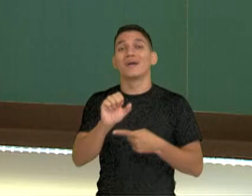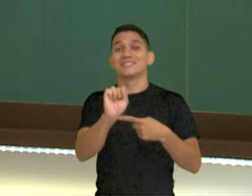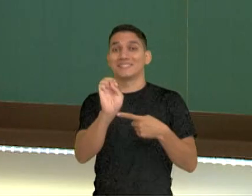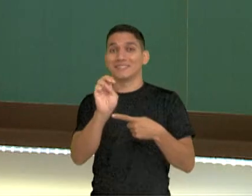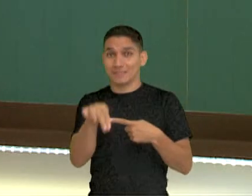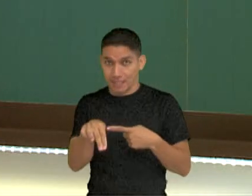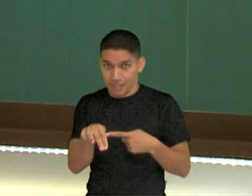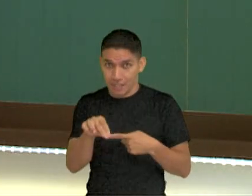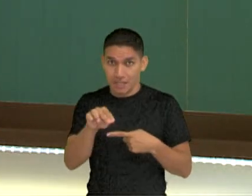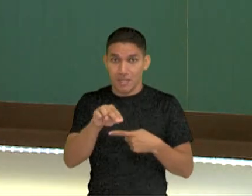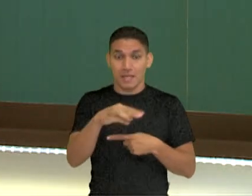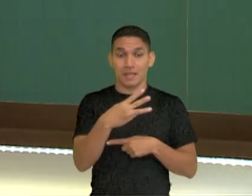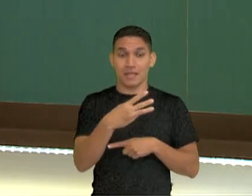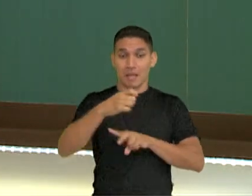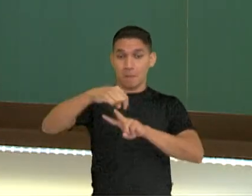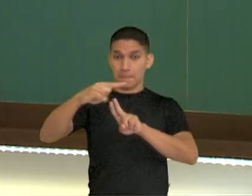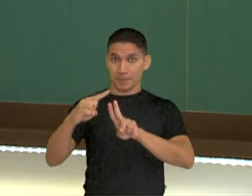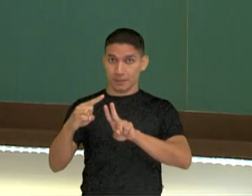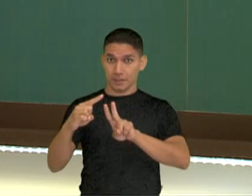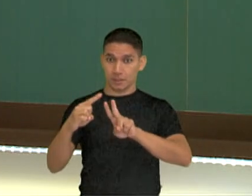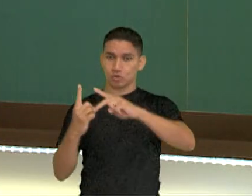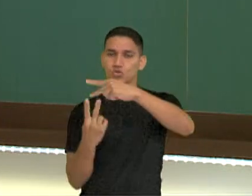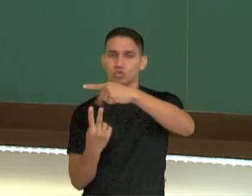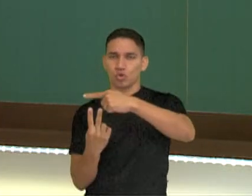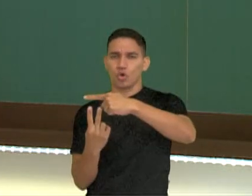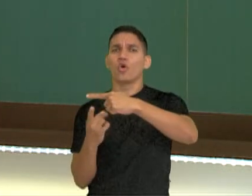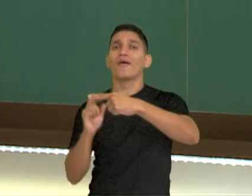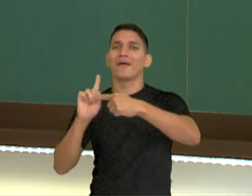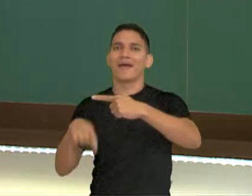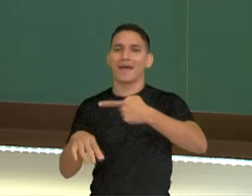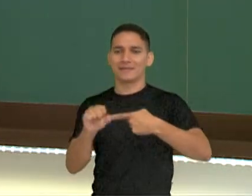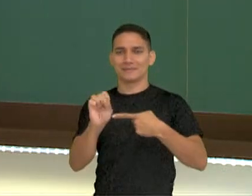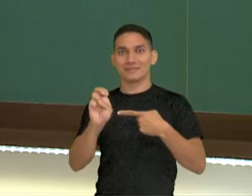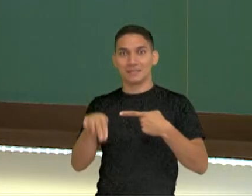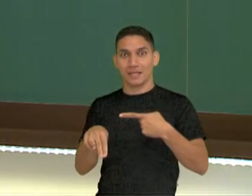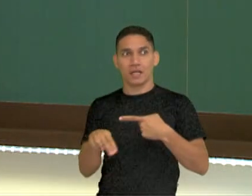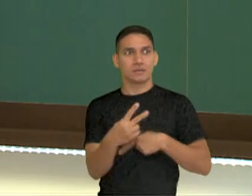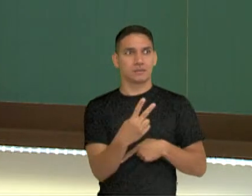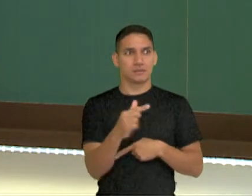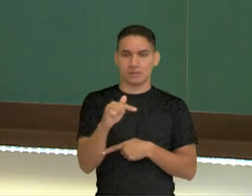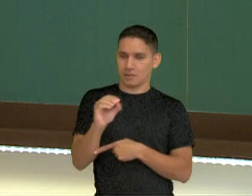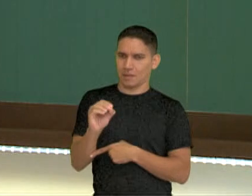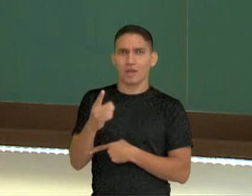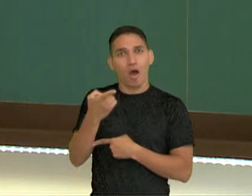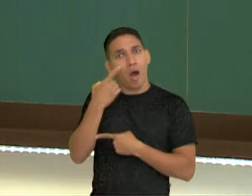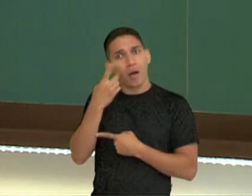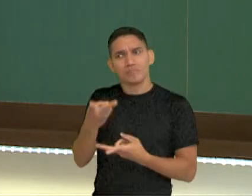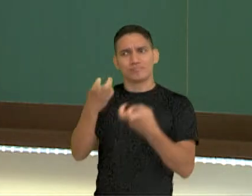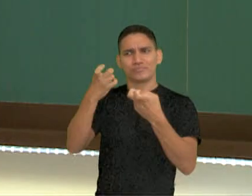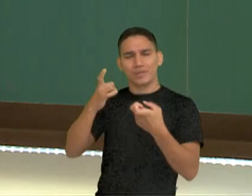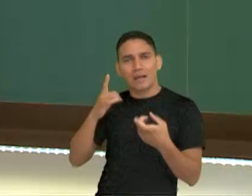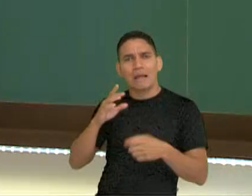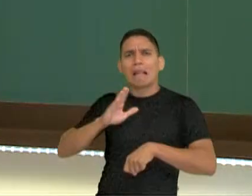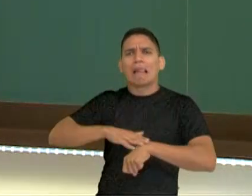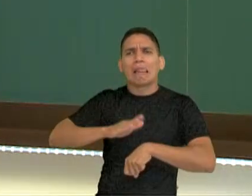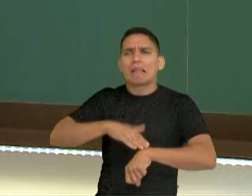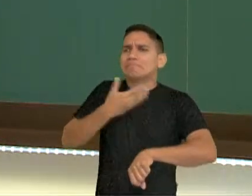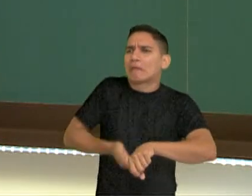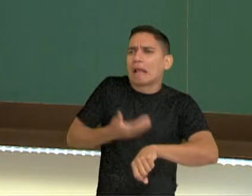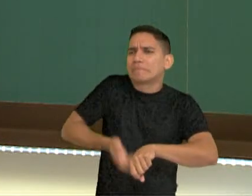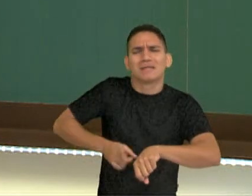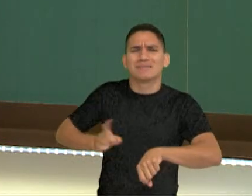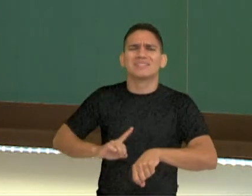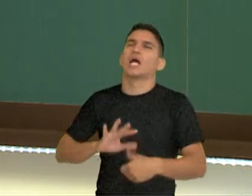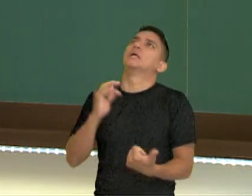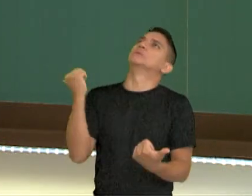de 3π sobre 2 é seno de 270. Olha a importância de você não perder tempo lá substituindo π por